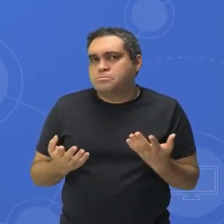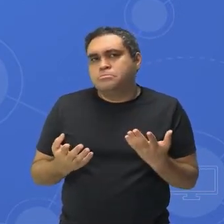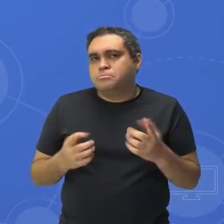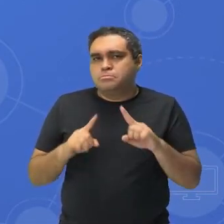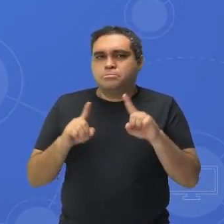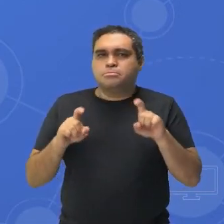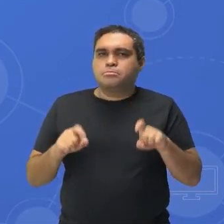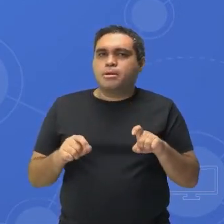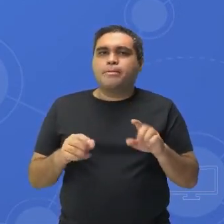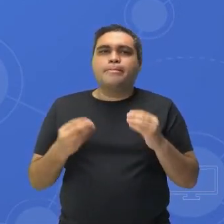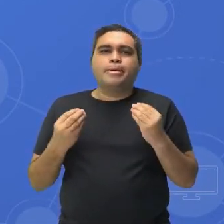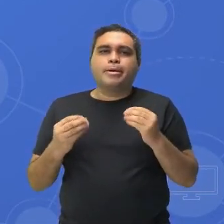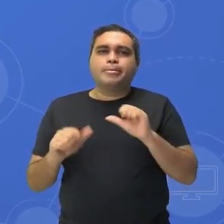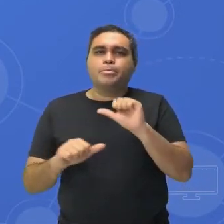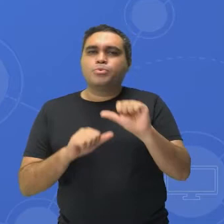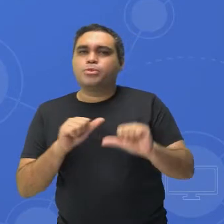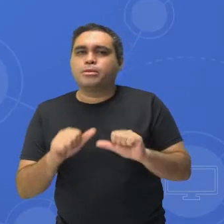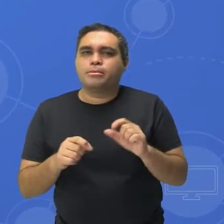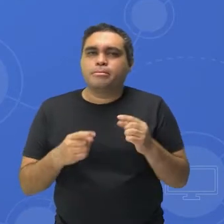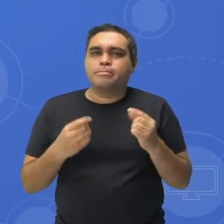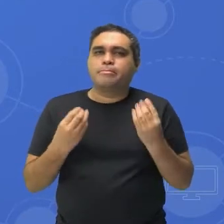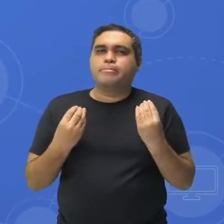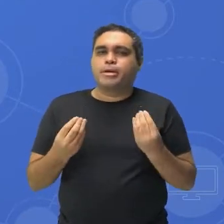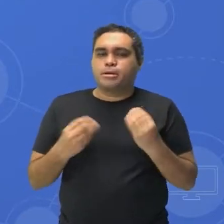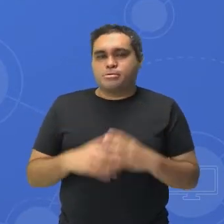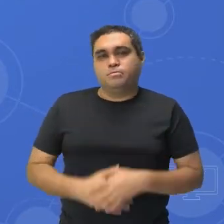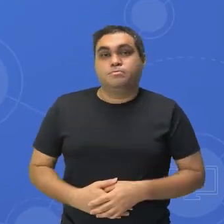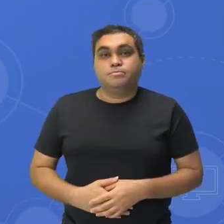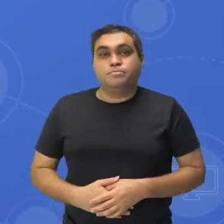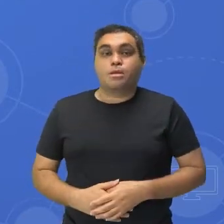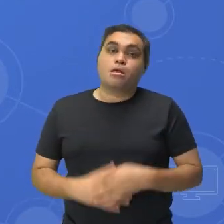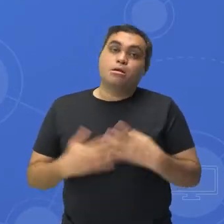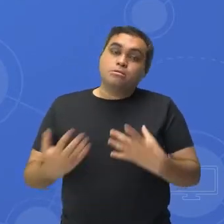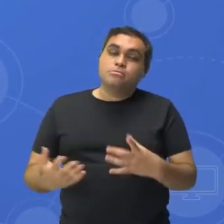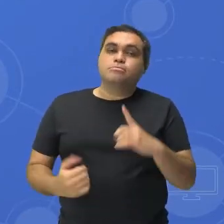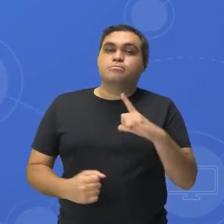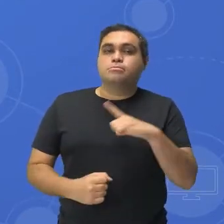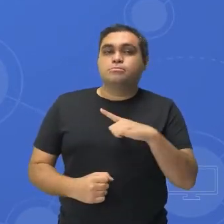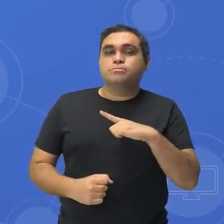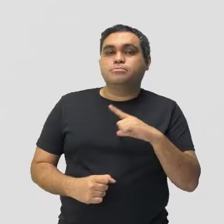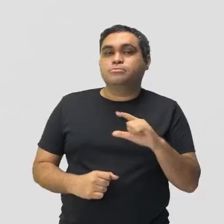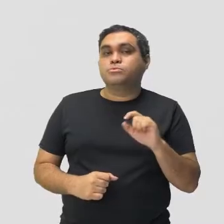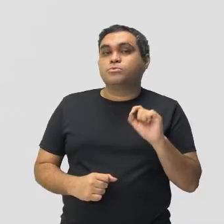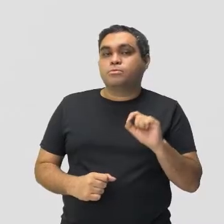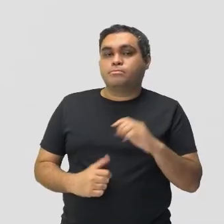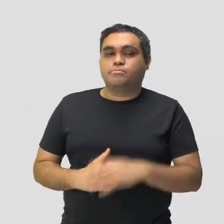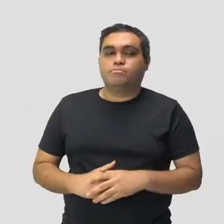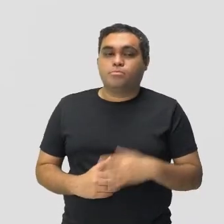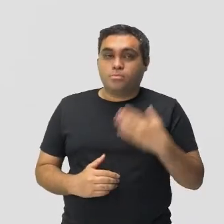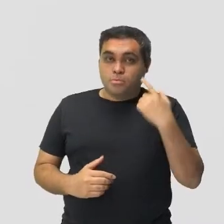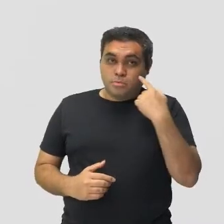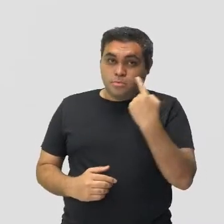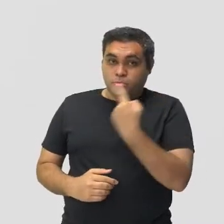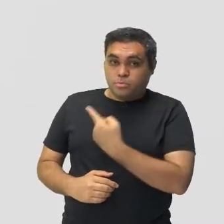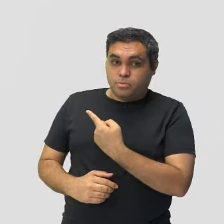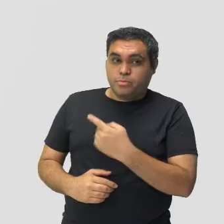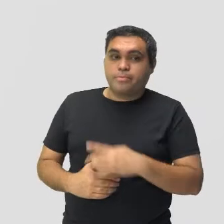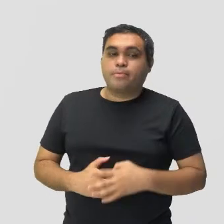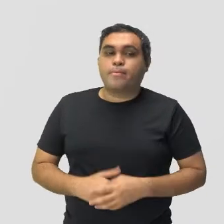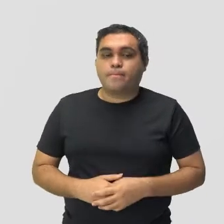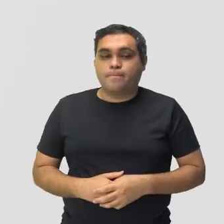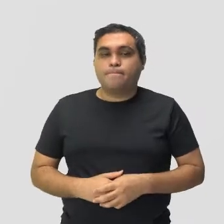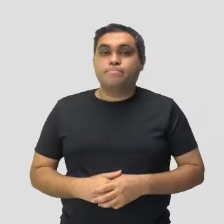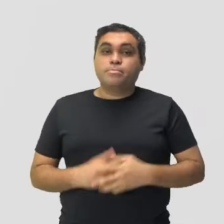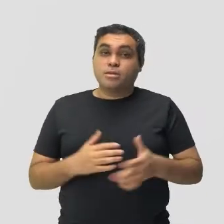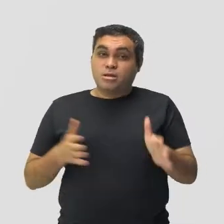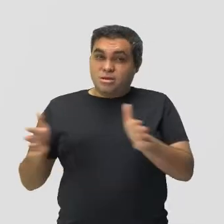dessa mudança? Então vamos ver. Nós temos aí, que nessa época que a